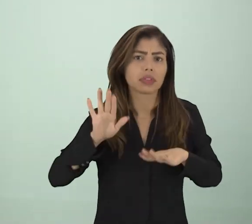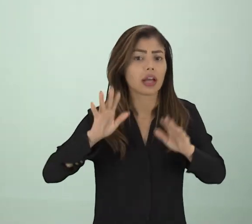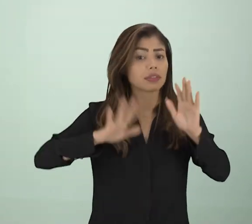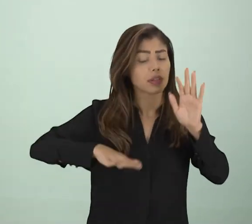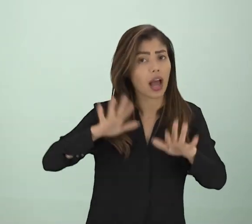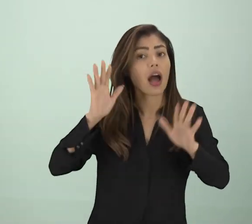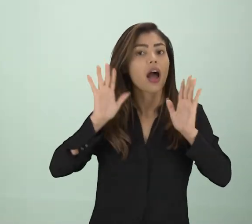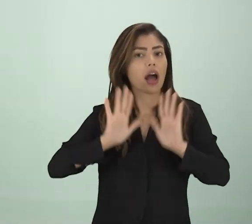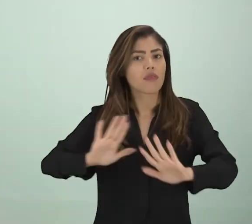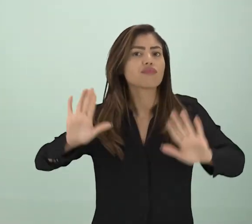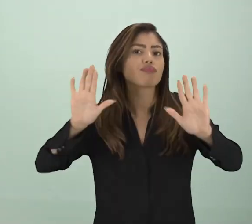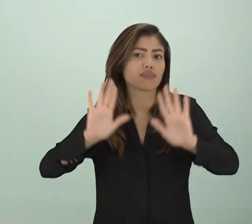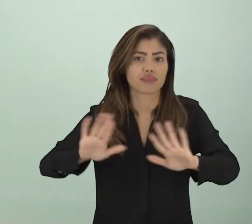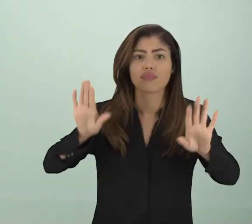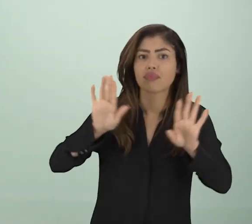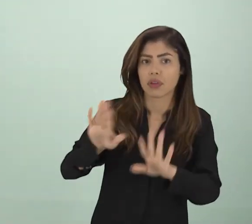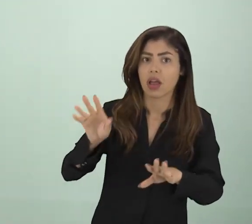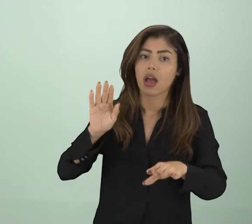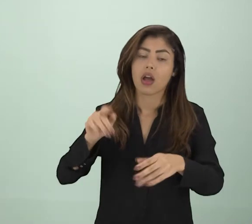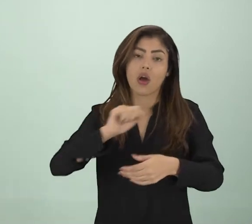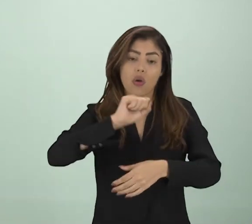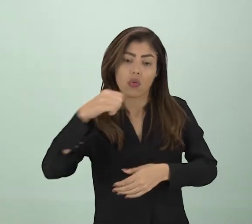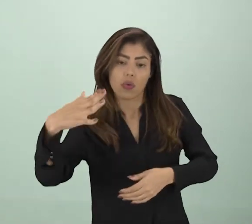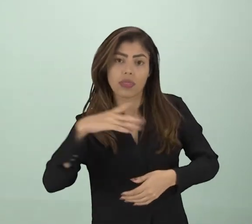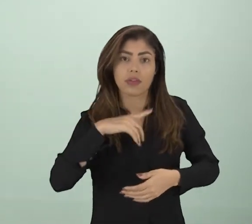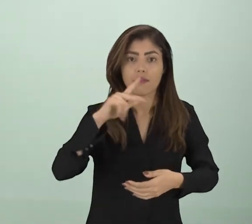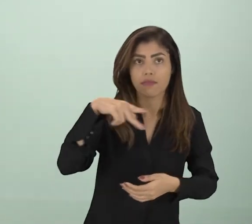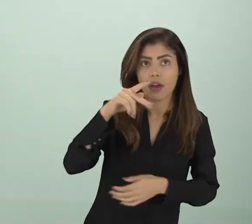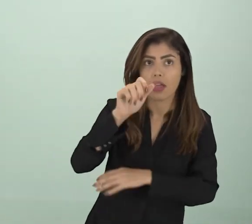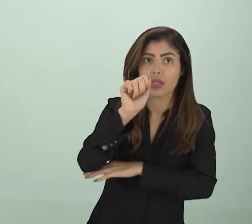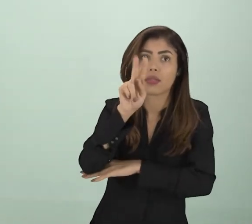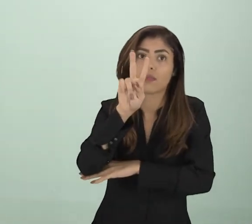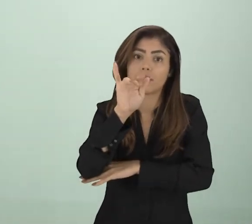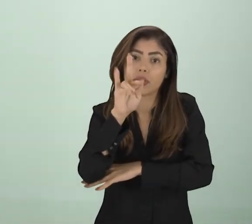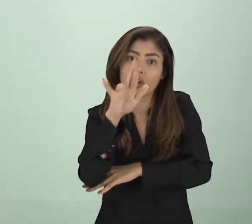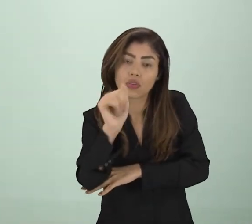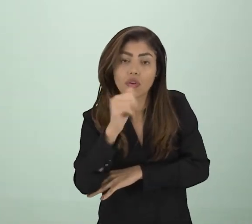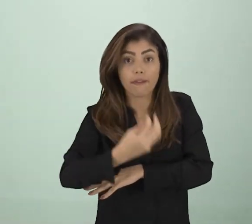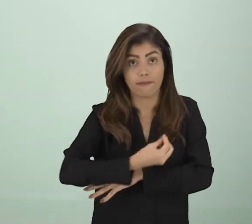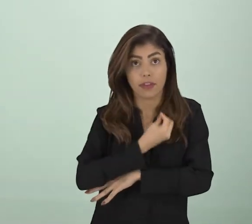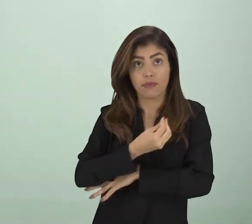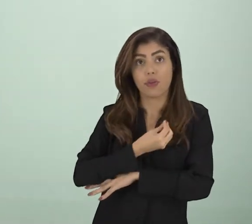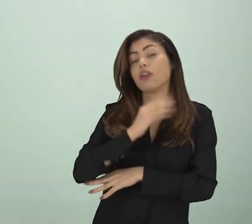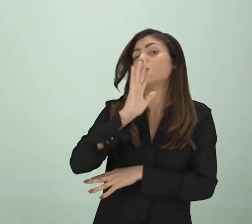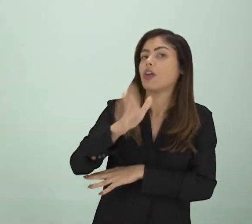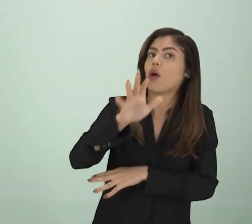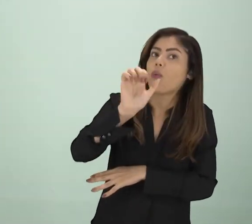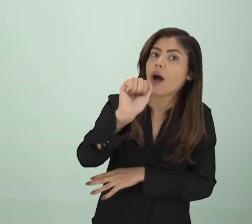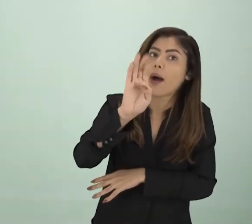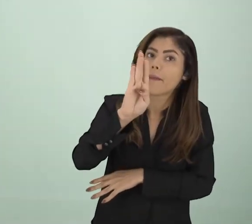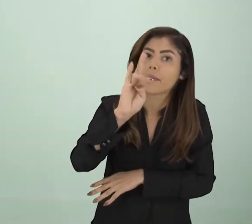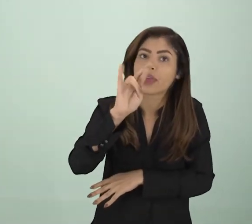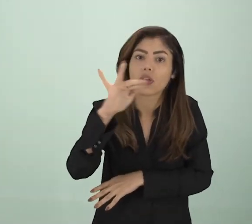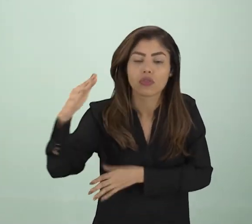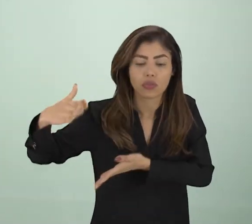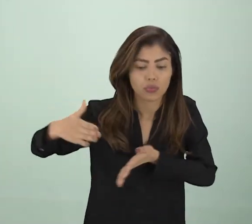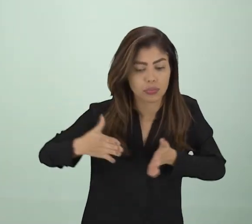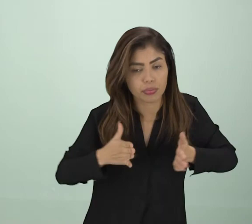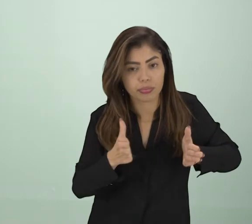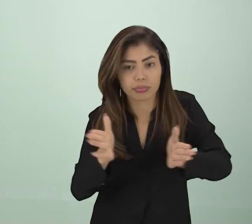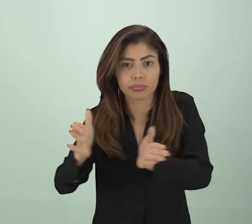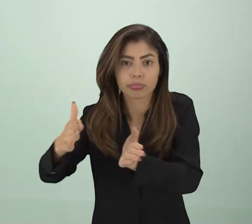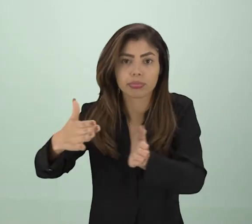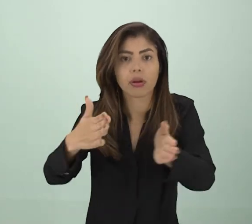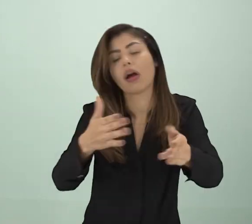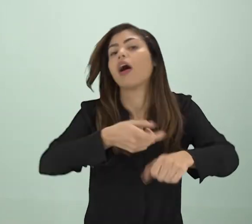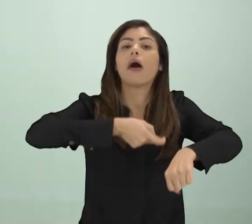Momentaneamente. Então, quando eu falo em componentes bióticos, são o quê? Os organismos vivos. E os abióticos nós temos o quê? Os rios, tá?